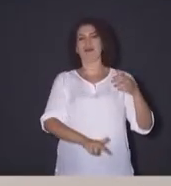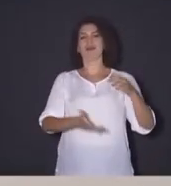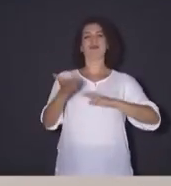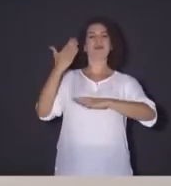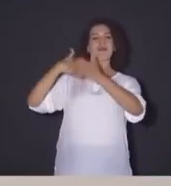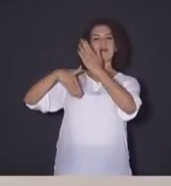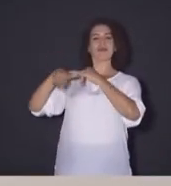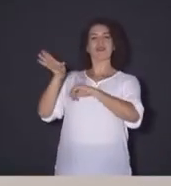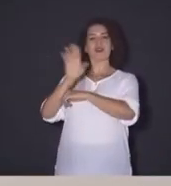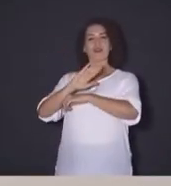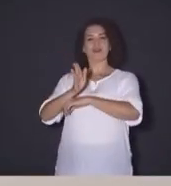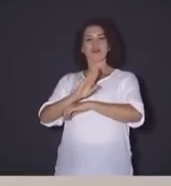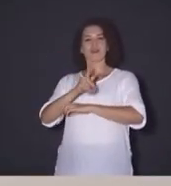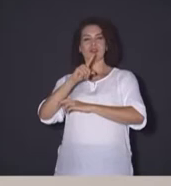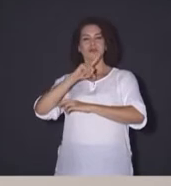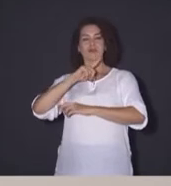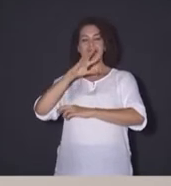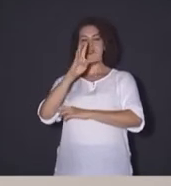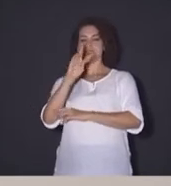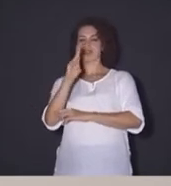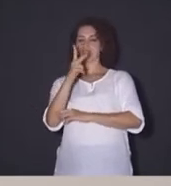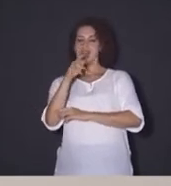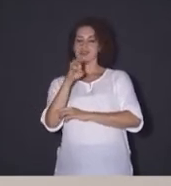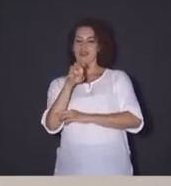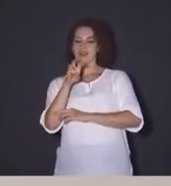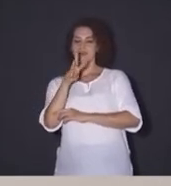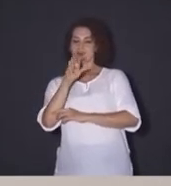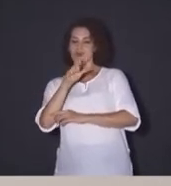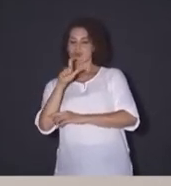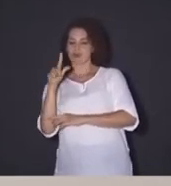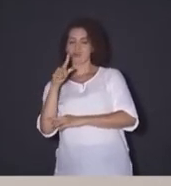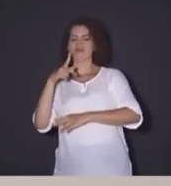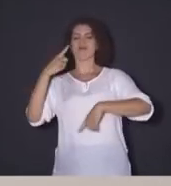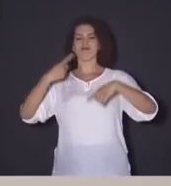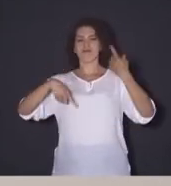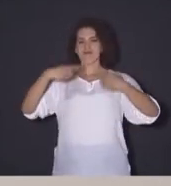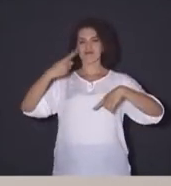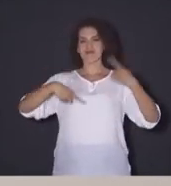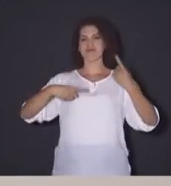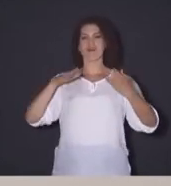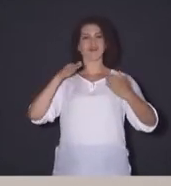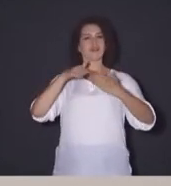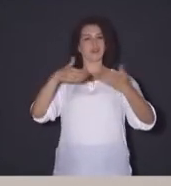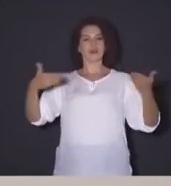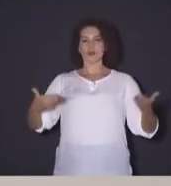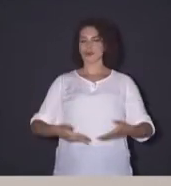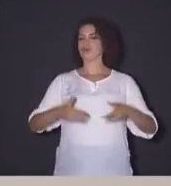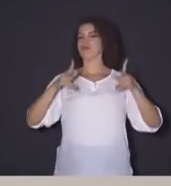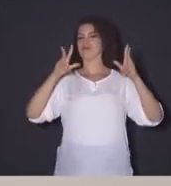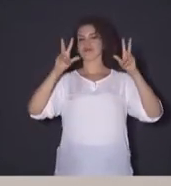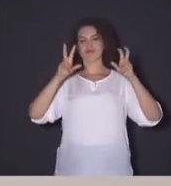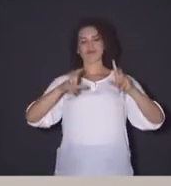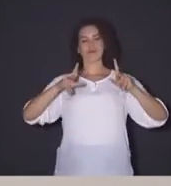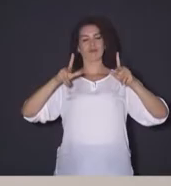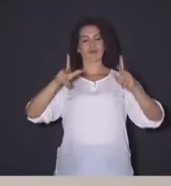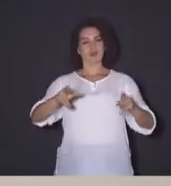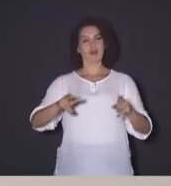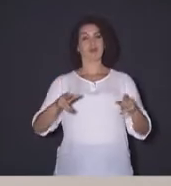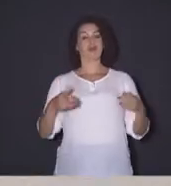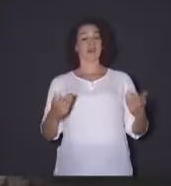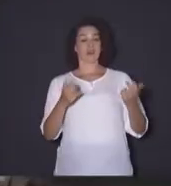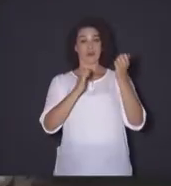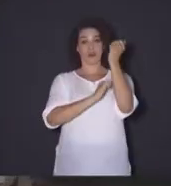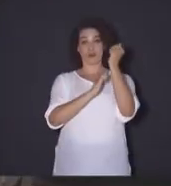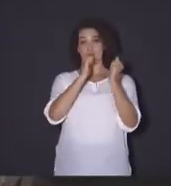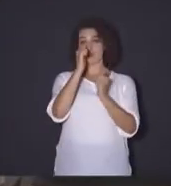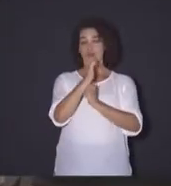vem discutindo isso década de 70 né ea gente ainda hoje continua o pensamento de um dos comércios que mais prospera em todas